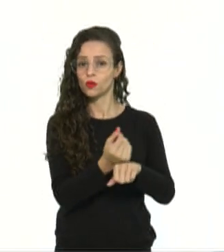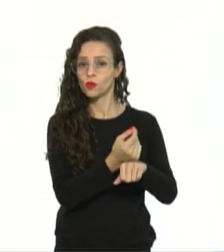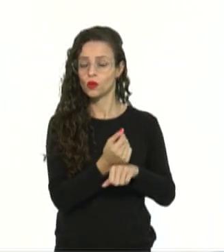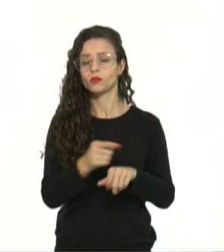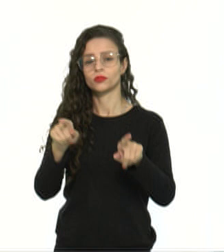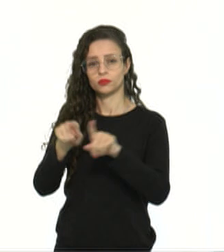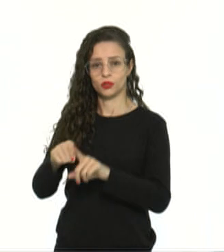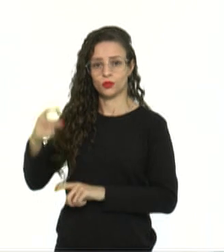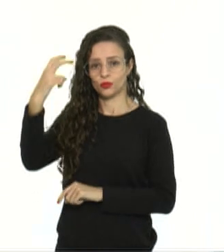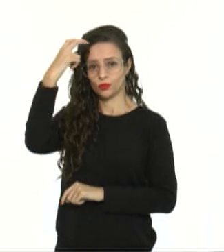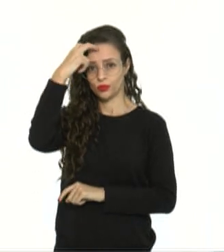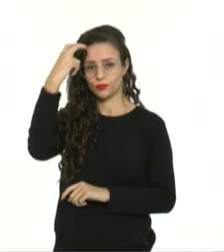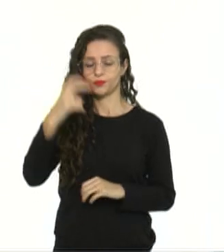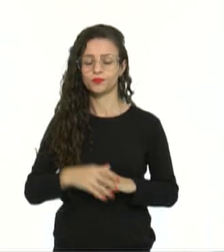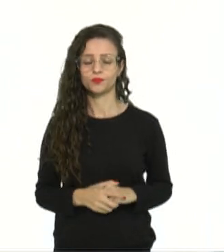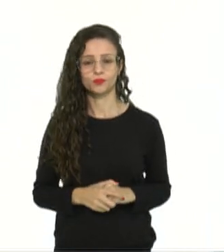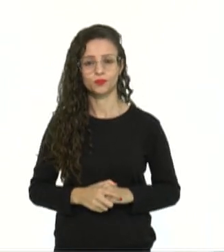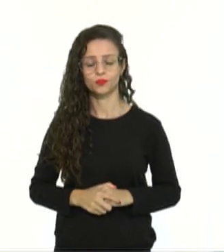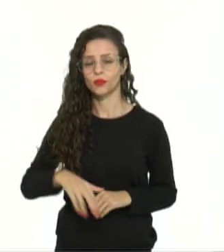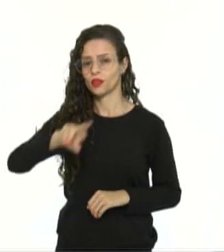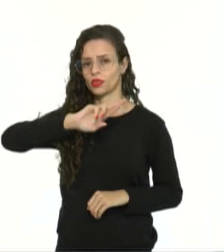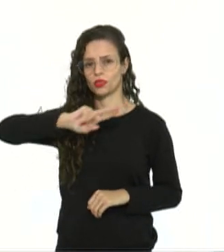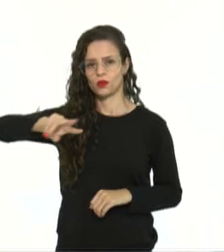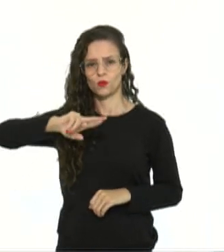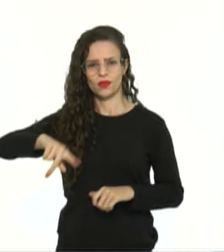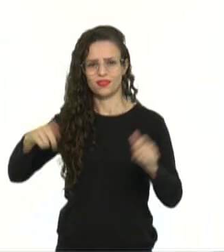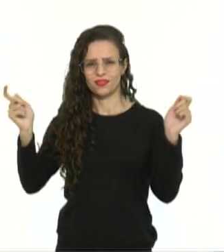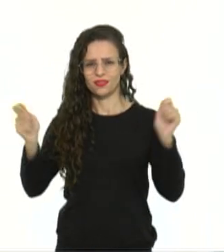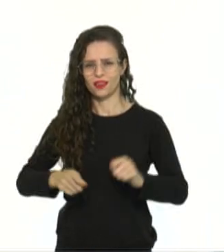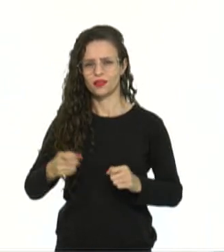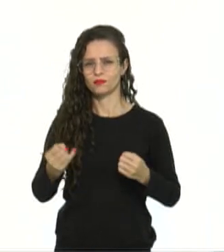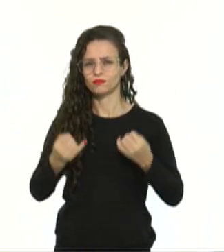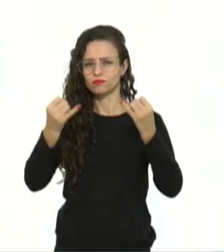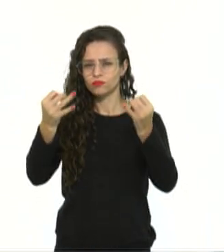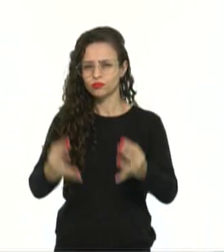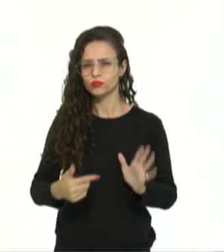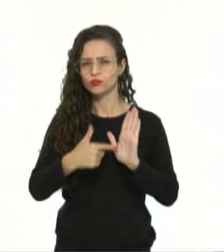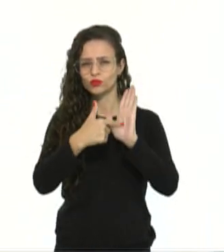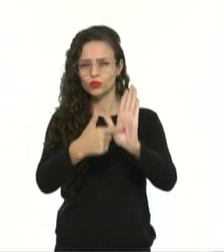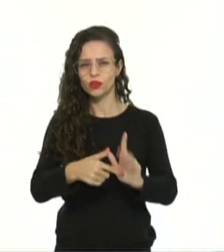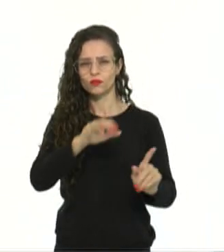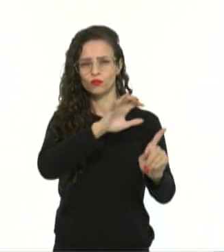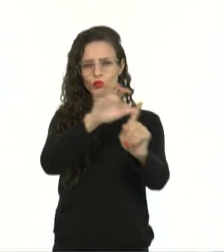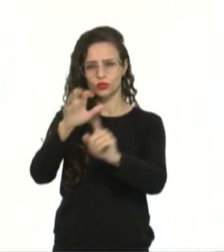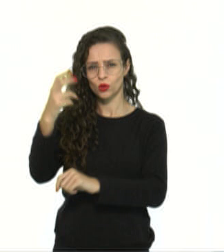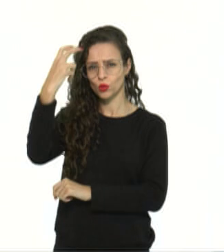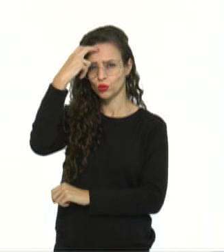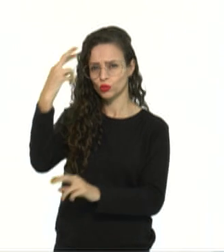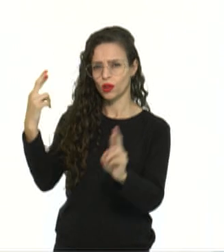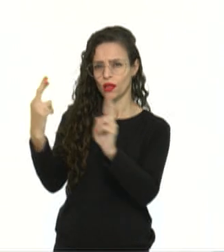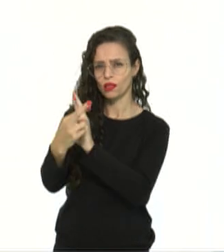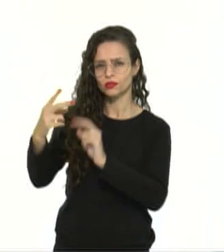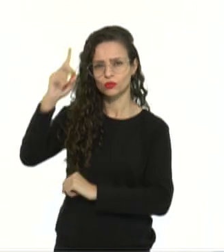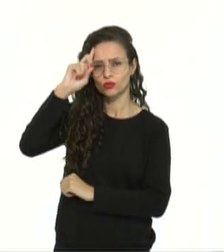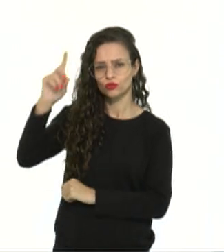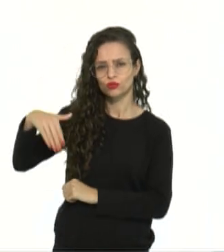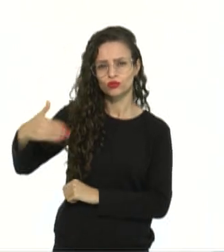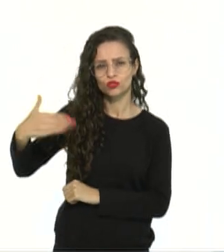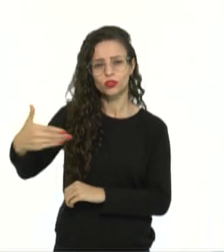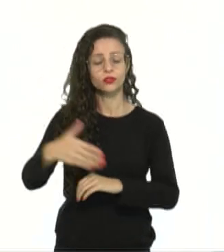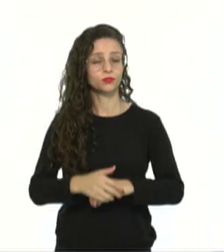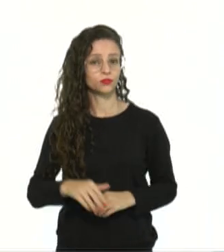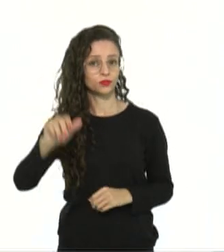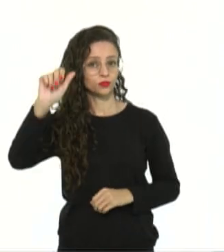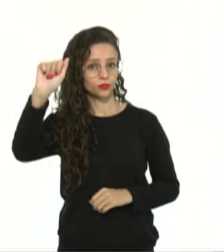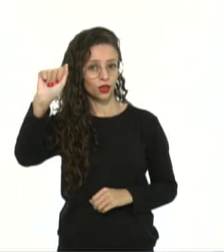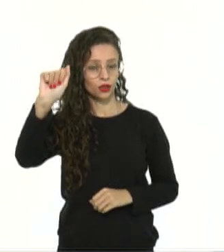e cultural, não sendo possível ver suas influências na cultura e nas relações cotidianas. Letra